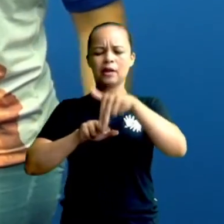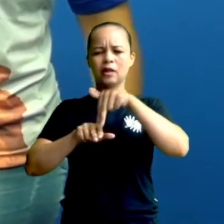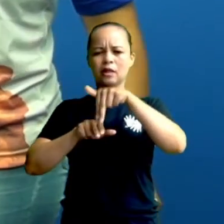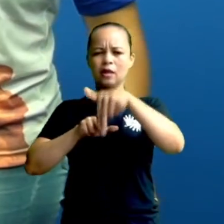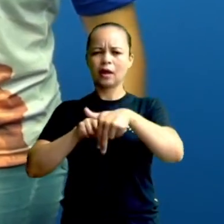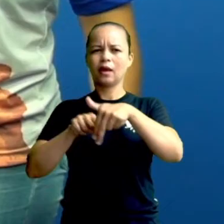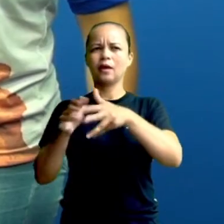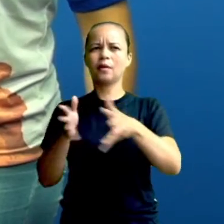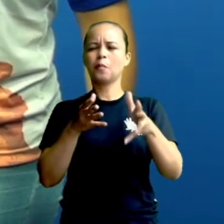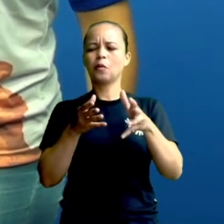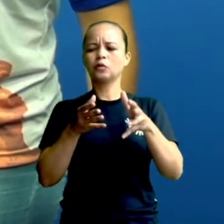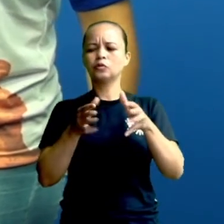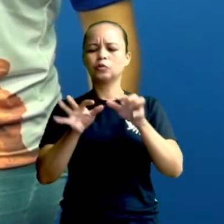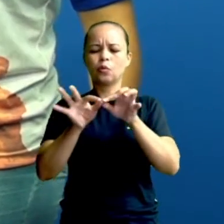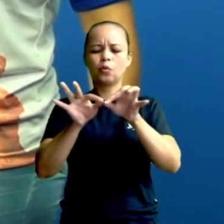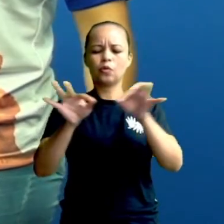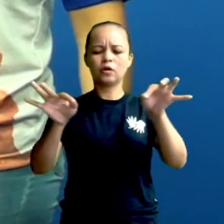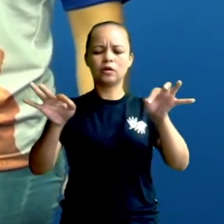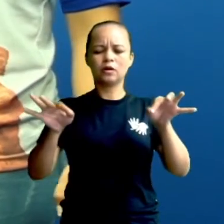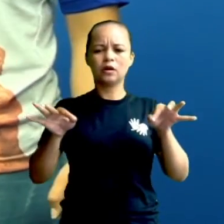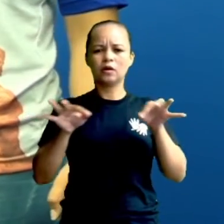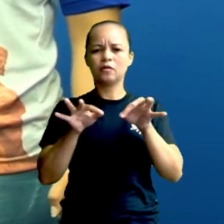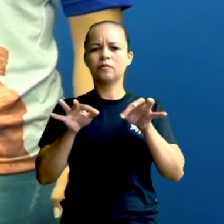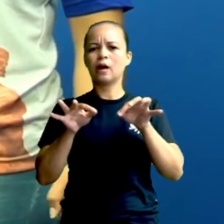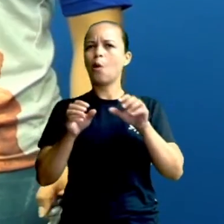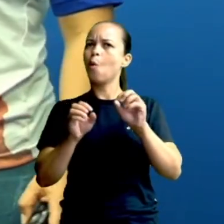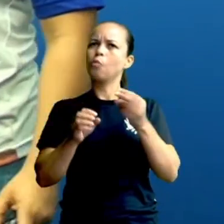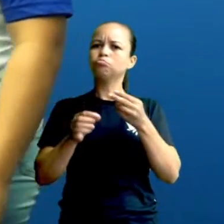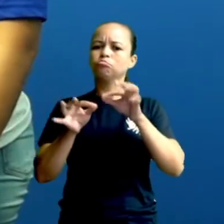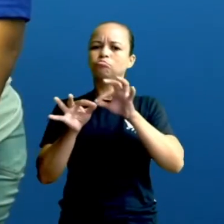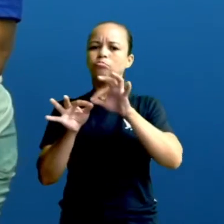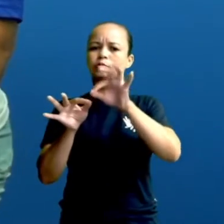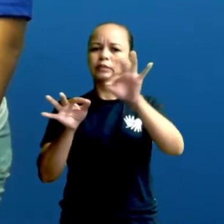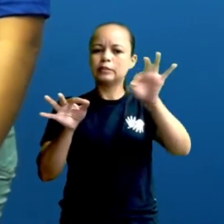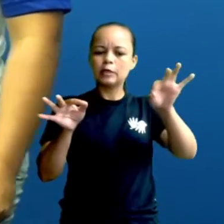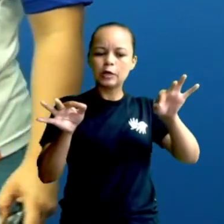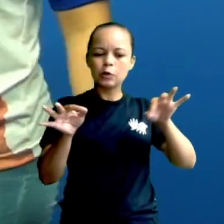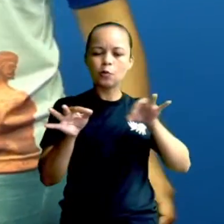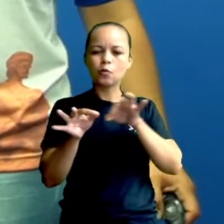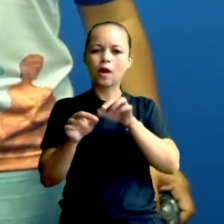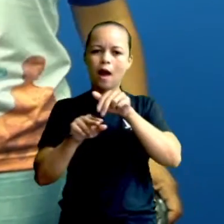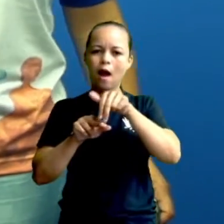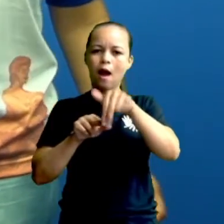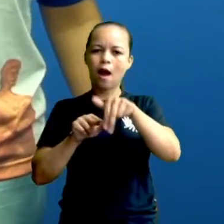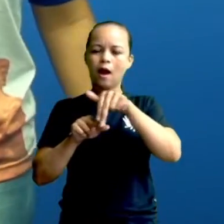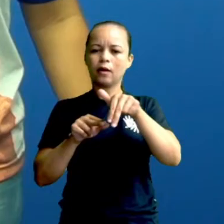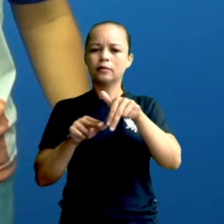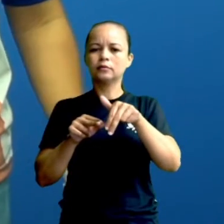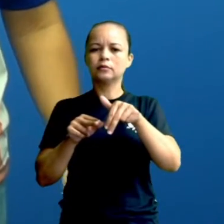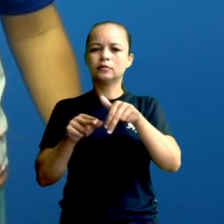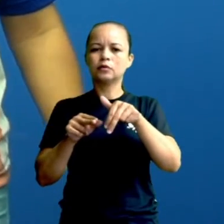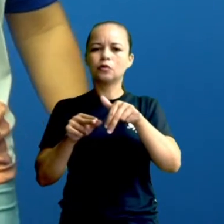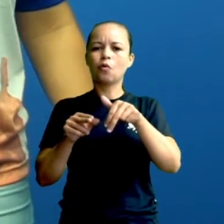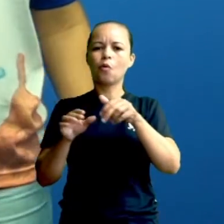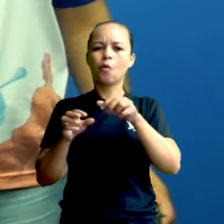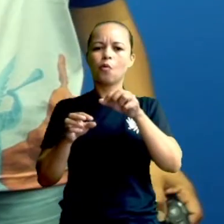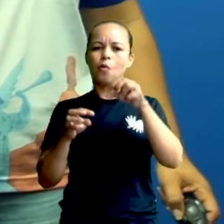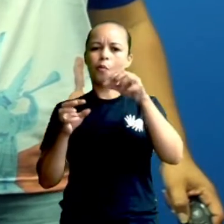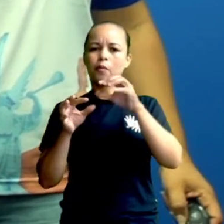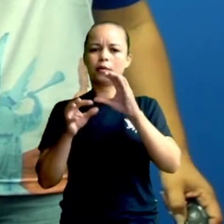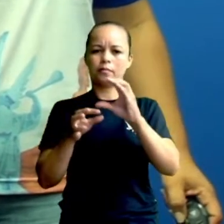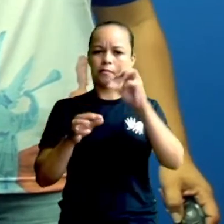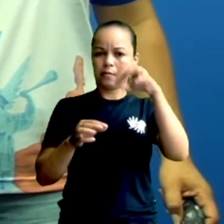um formato circular com comprimento igual a